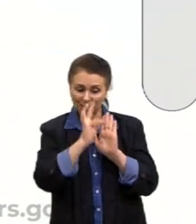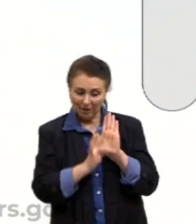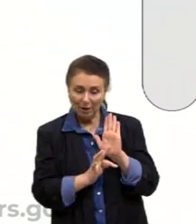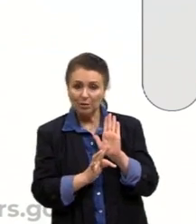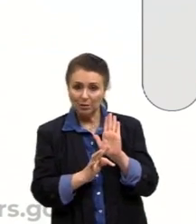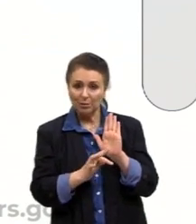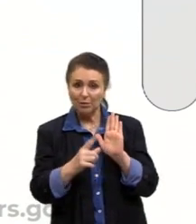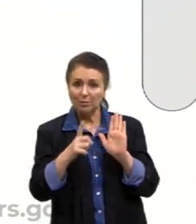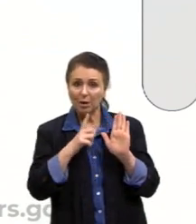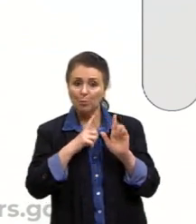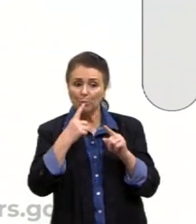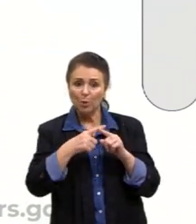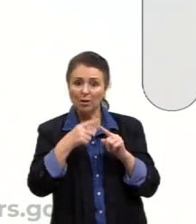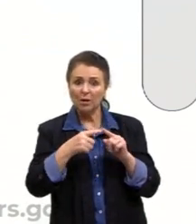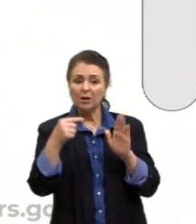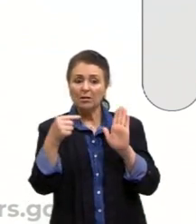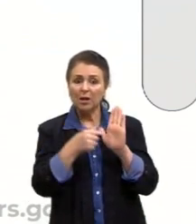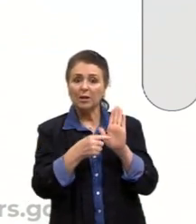estar ali.